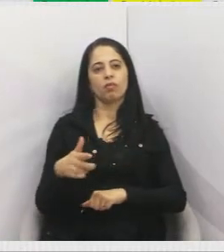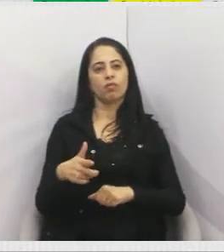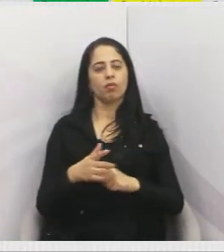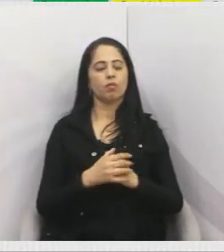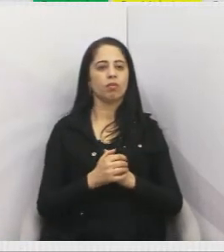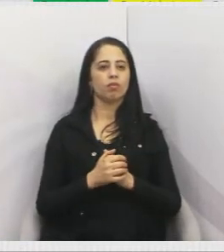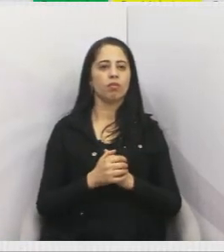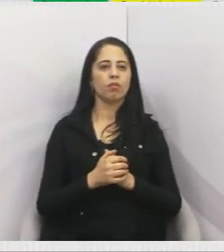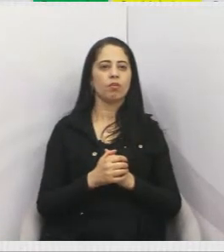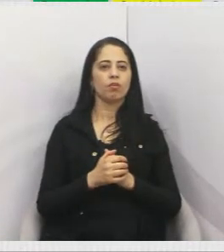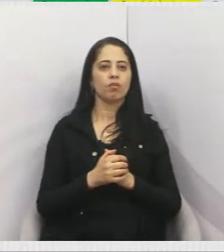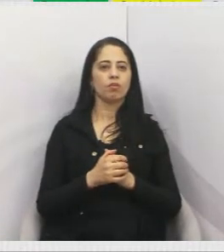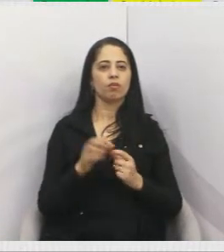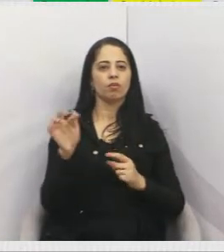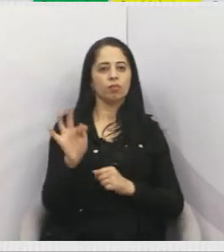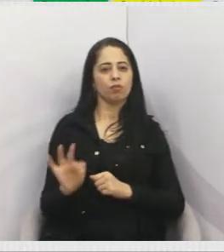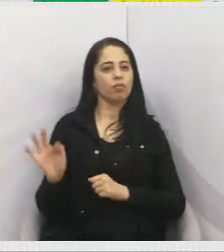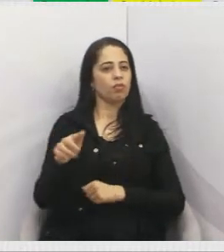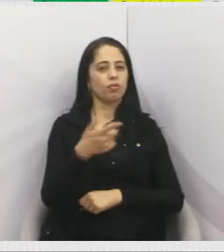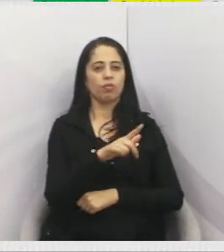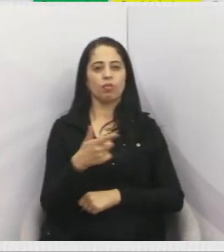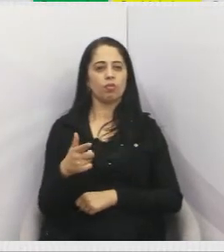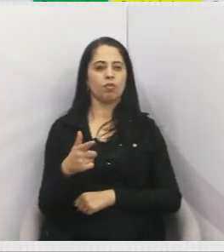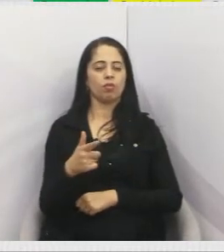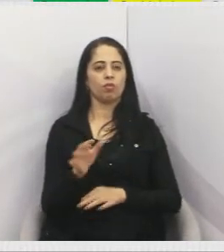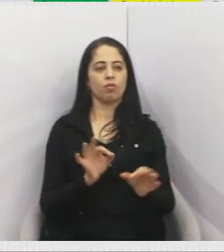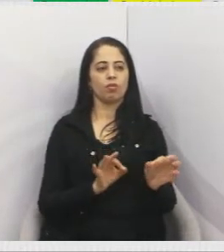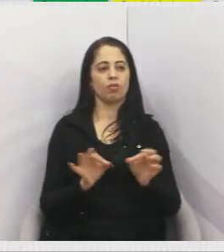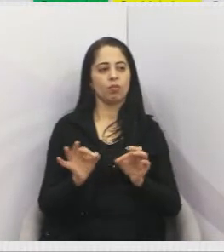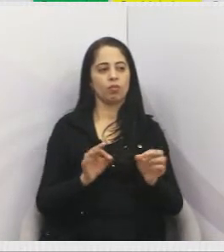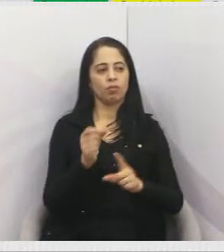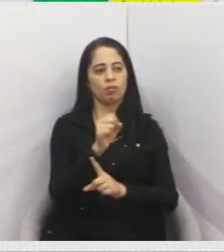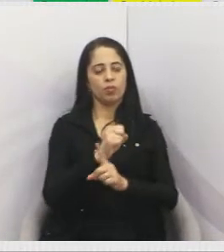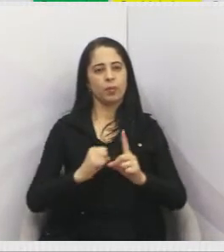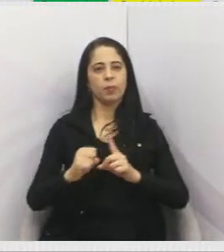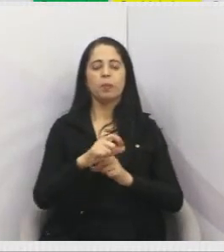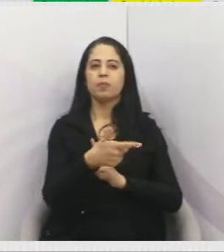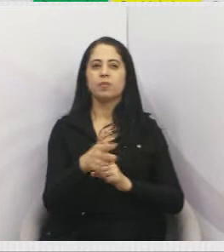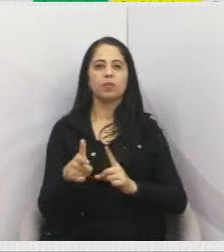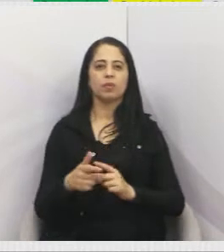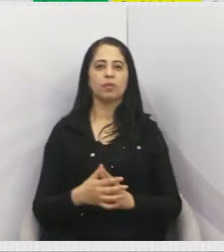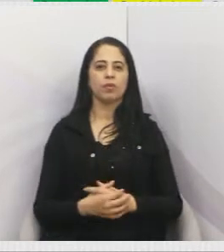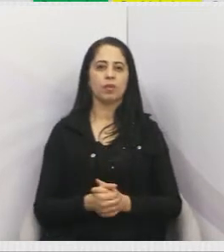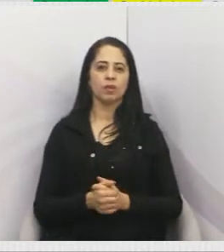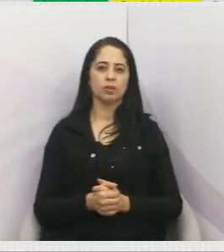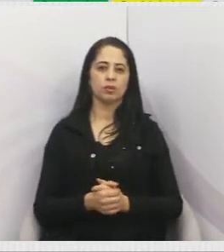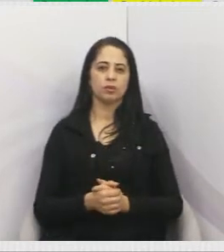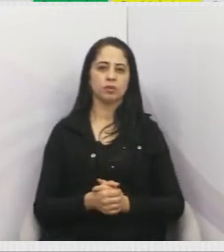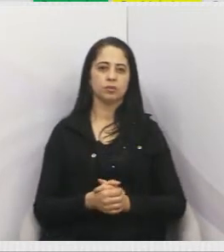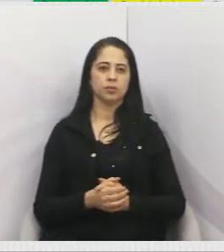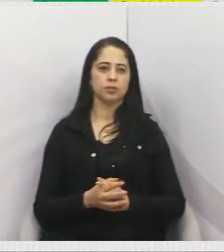branco, entidades acadêmicas em branco e organização da sociedade civil em branco.